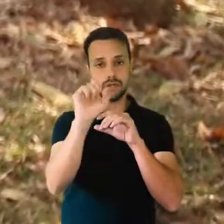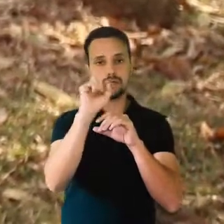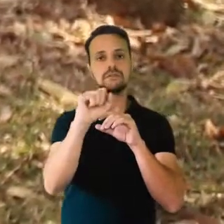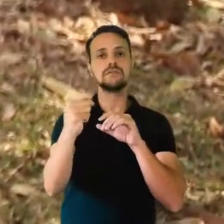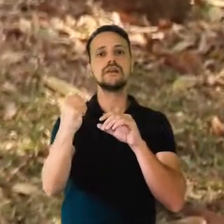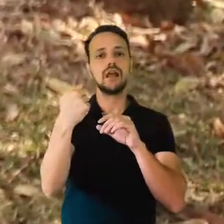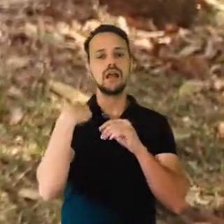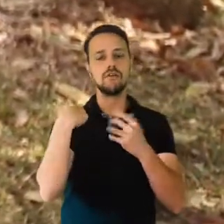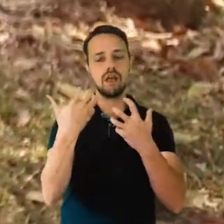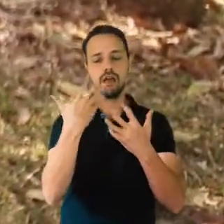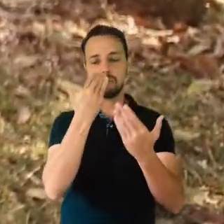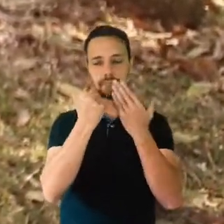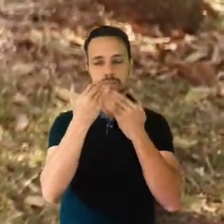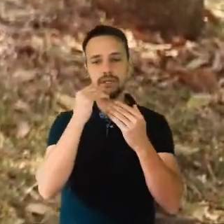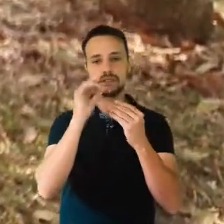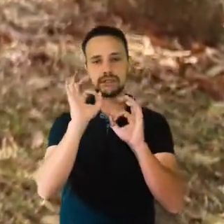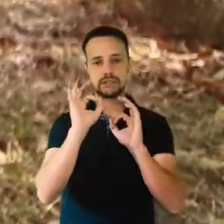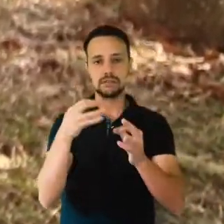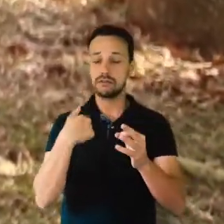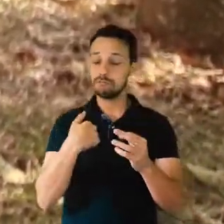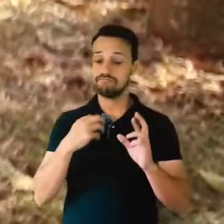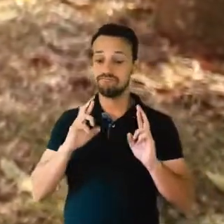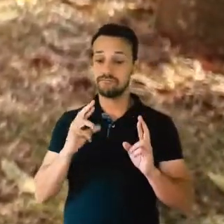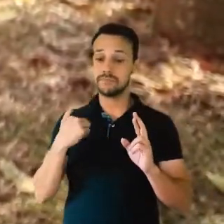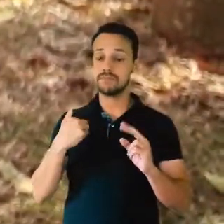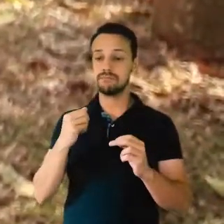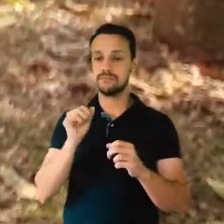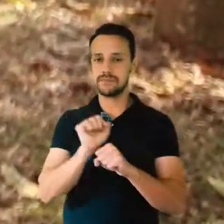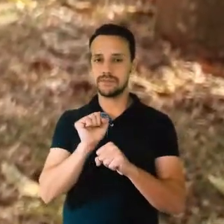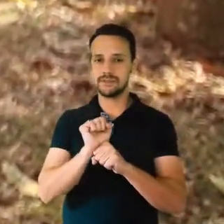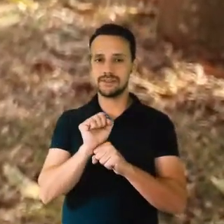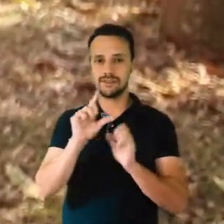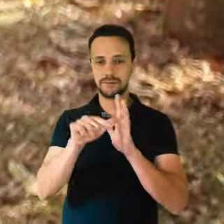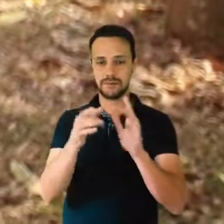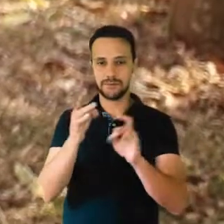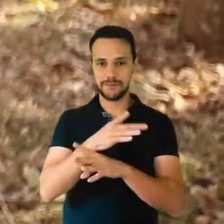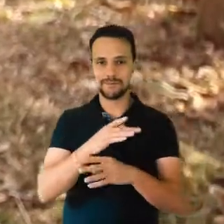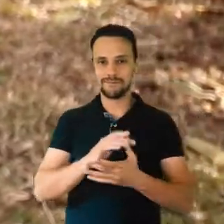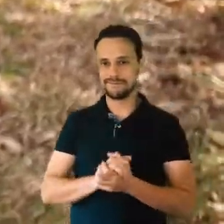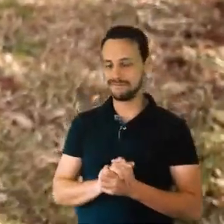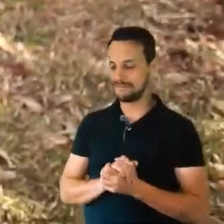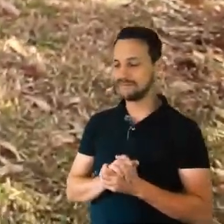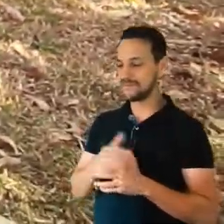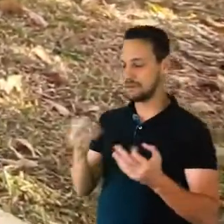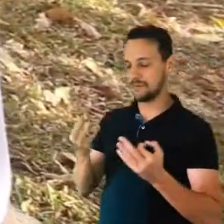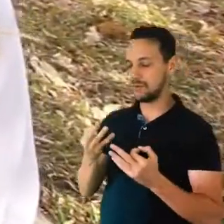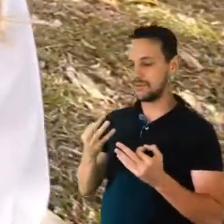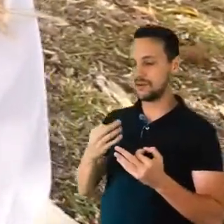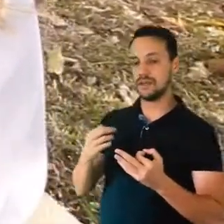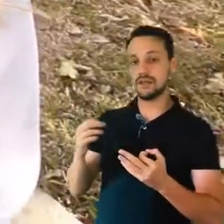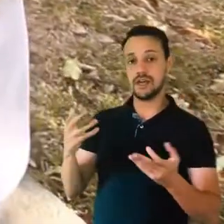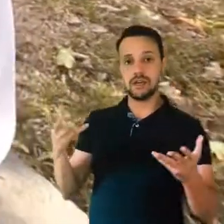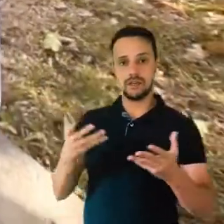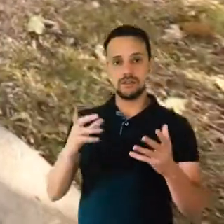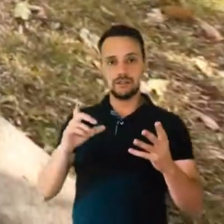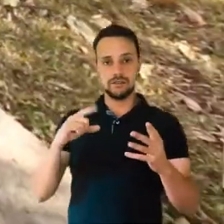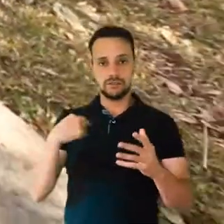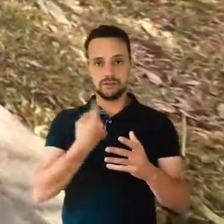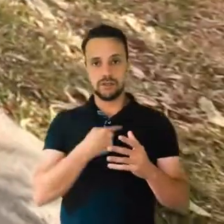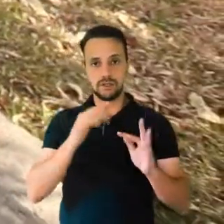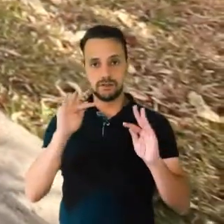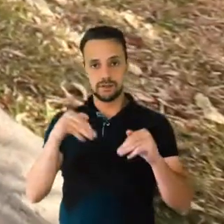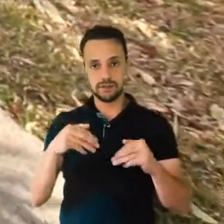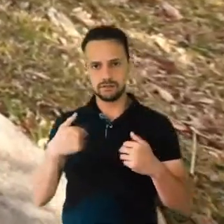ali esperando a pessoa voltar quando ela estiver pronta, né? Perfeito. Bom, olha, para a gente finalizar a